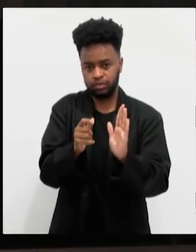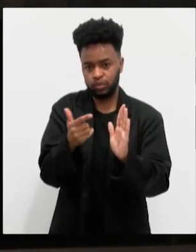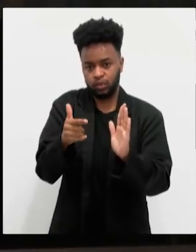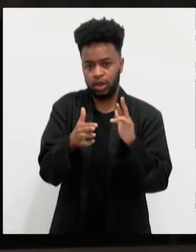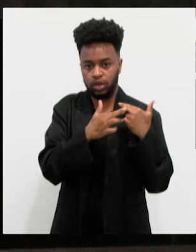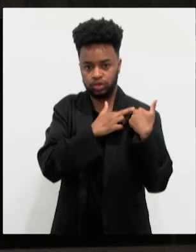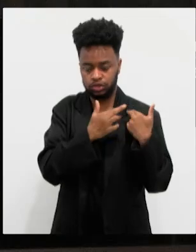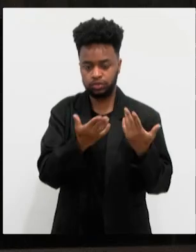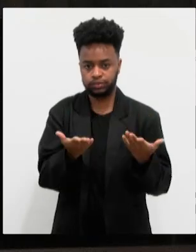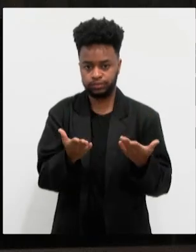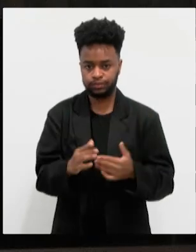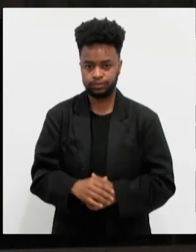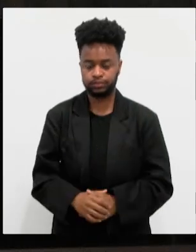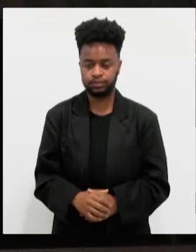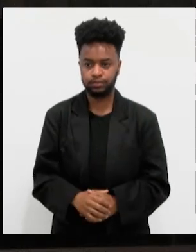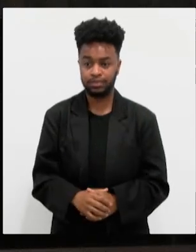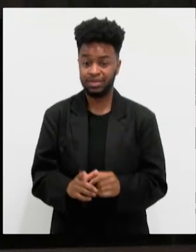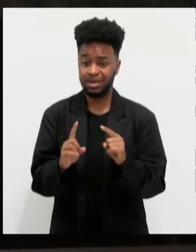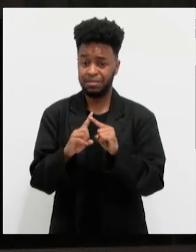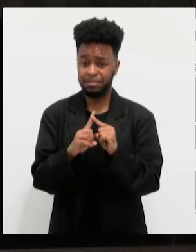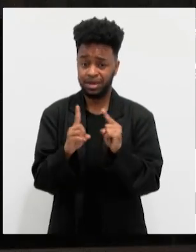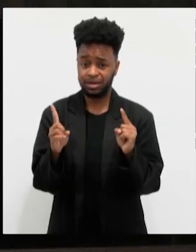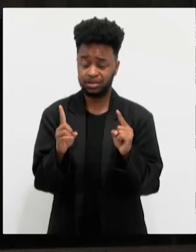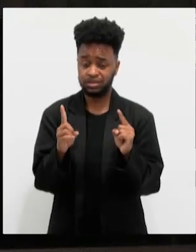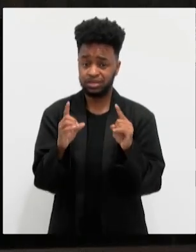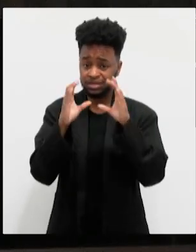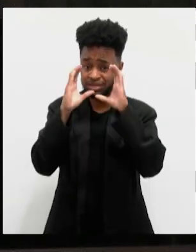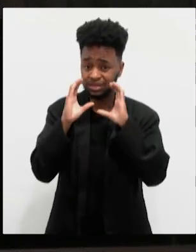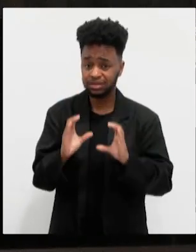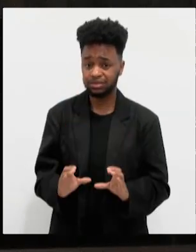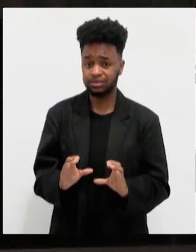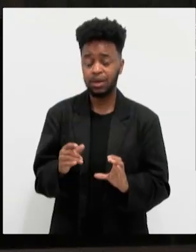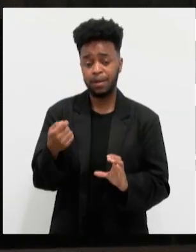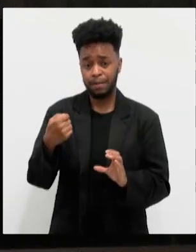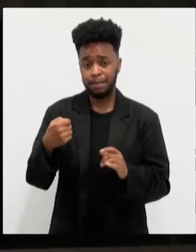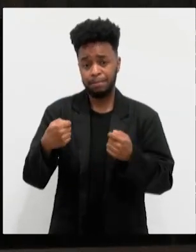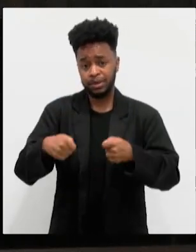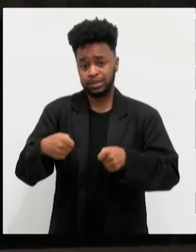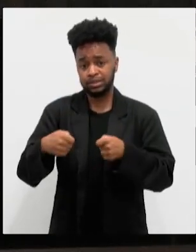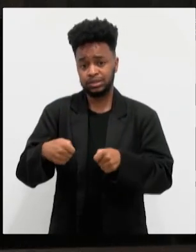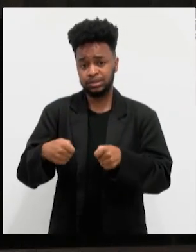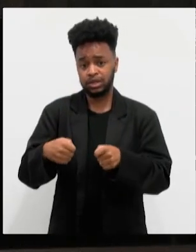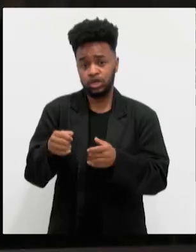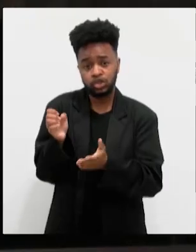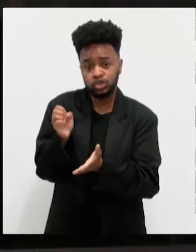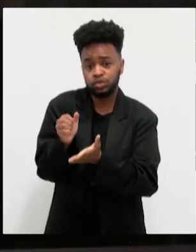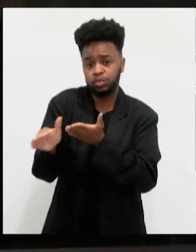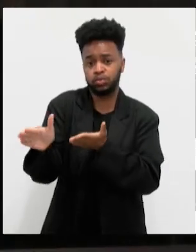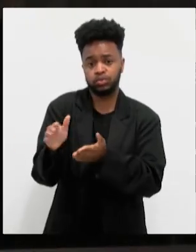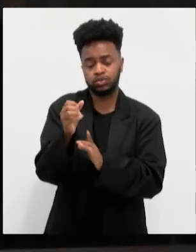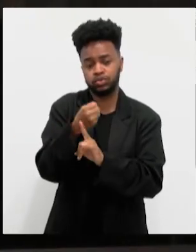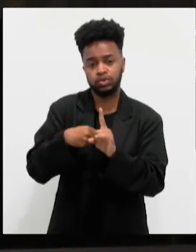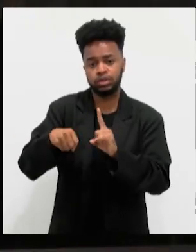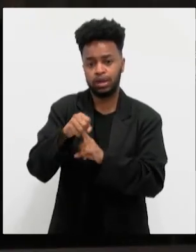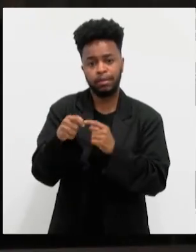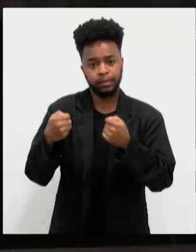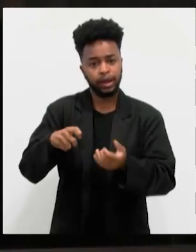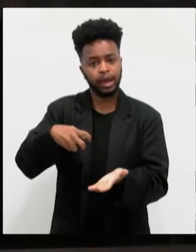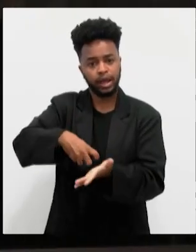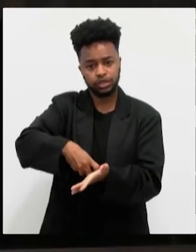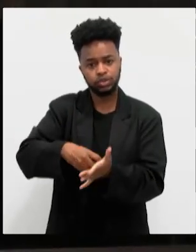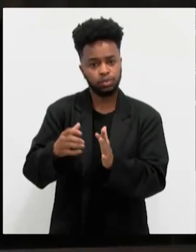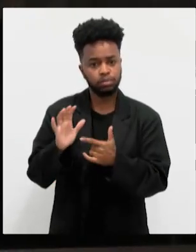irresponsável. Mas isso é um cidadão que deveria ser banido da sociedade com uma punição exemplar